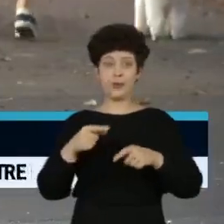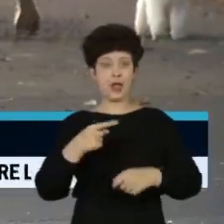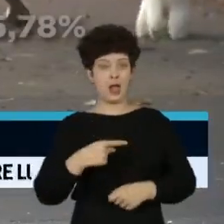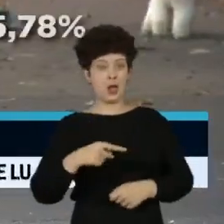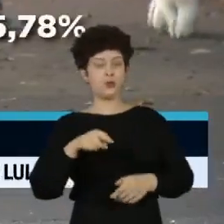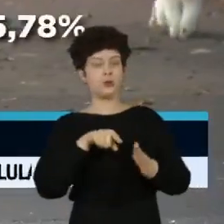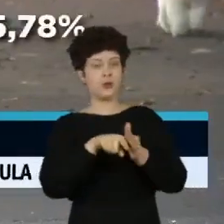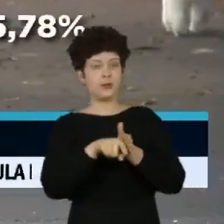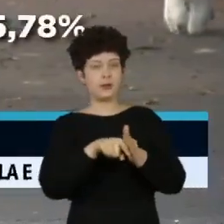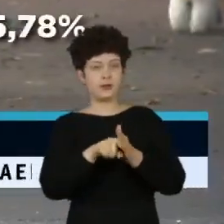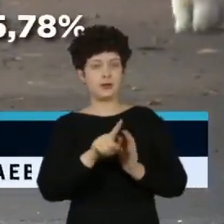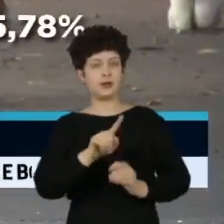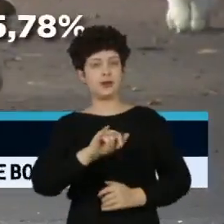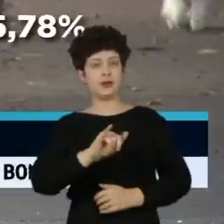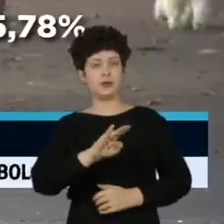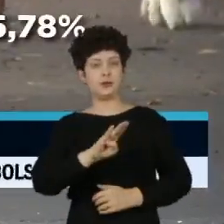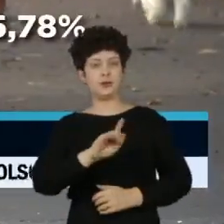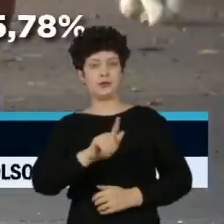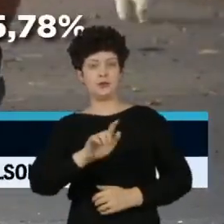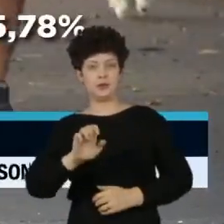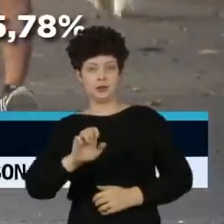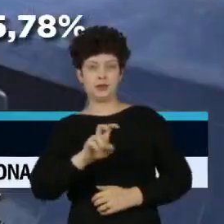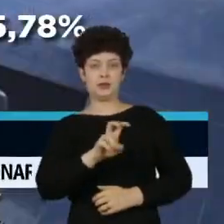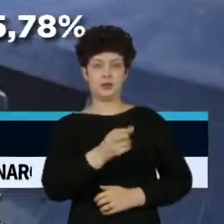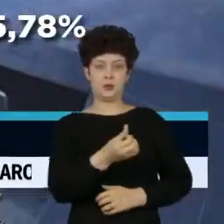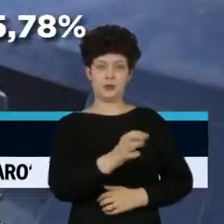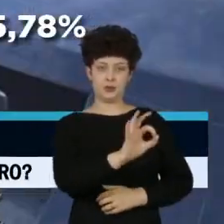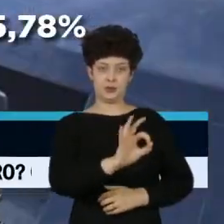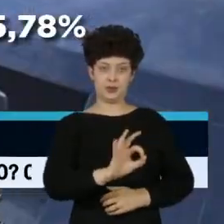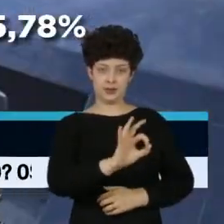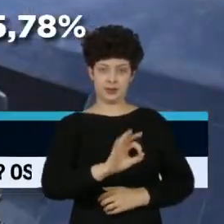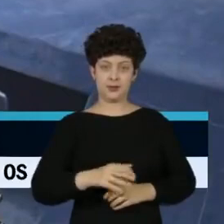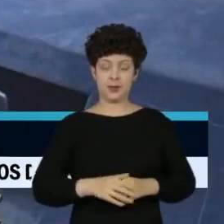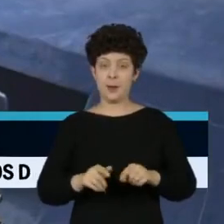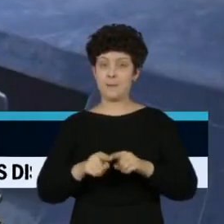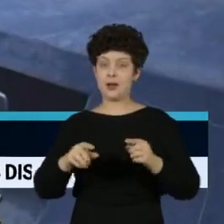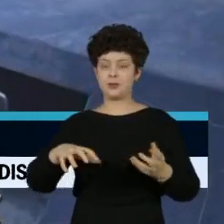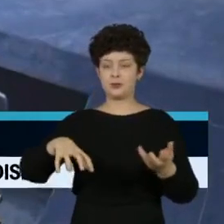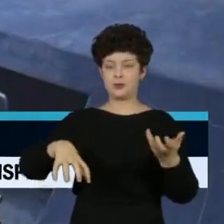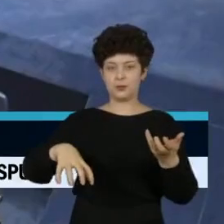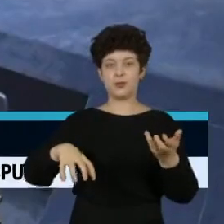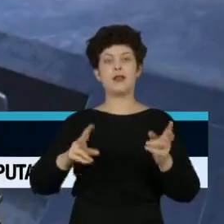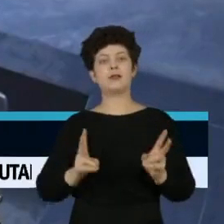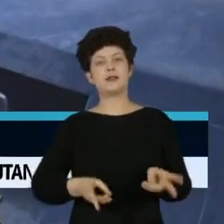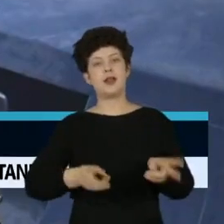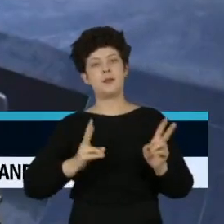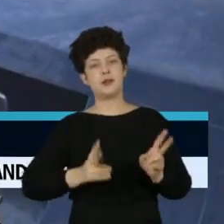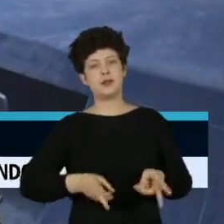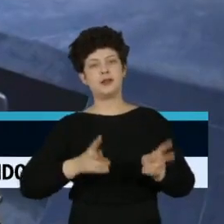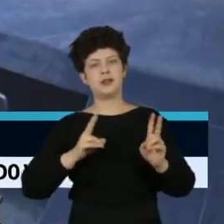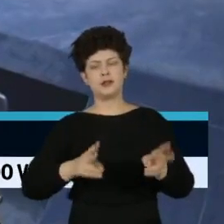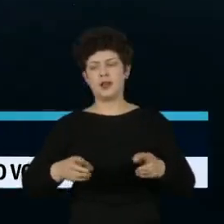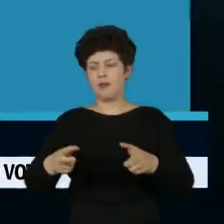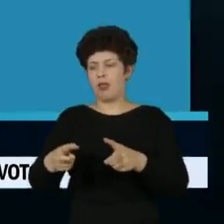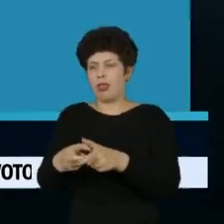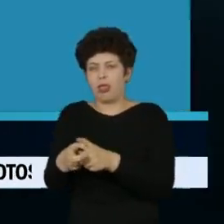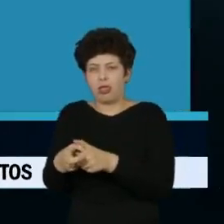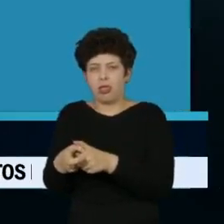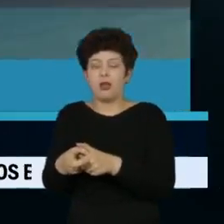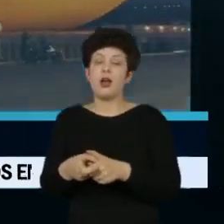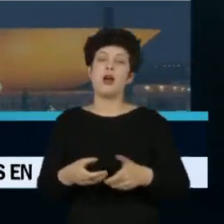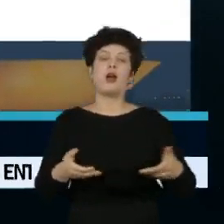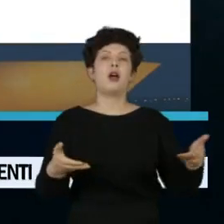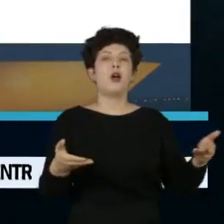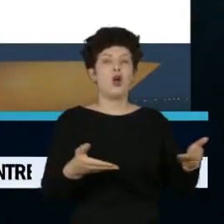última contagem do IBGE, 56%. Mas no Congresso, sempre foram subrepresentados. Na